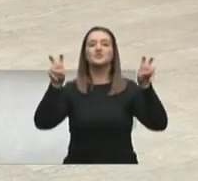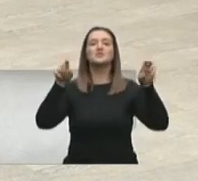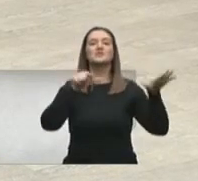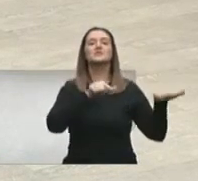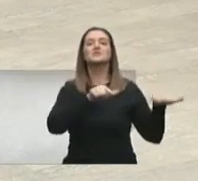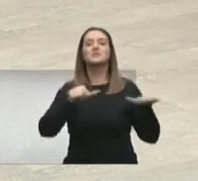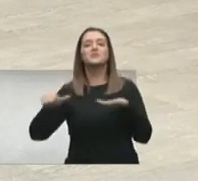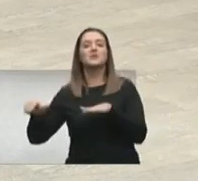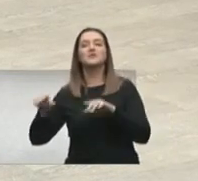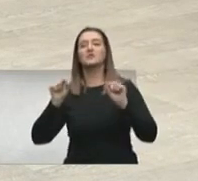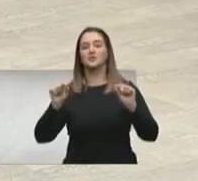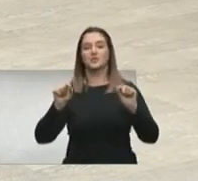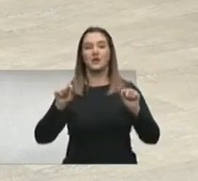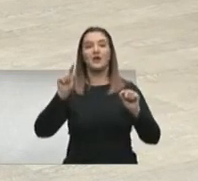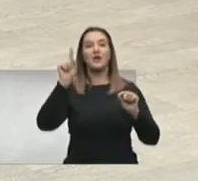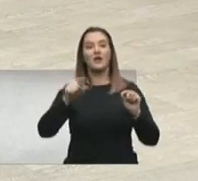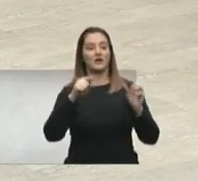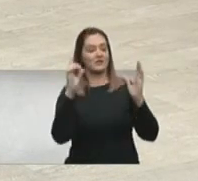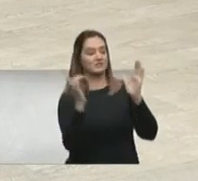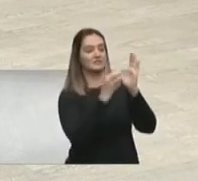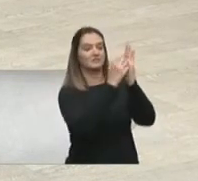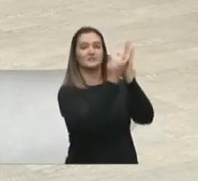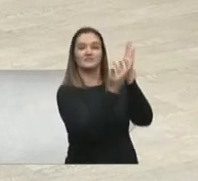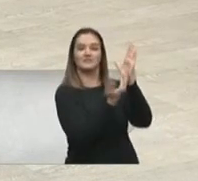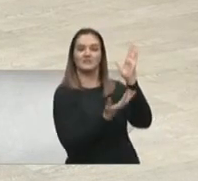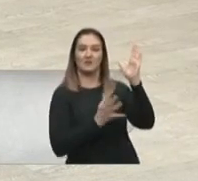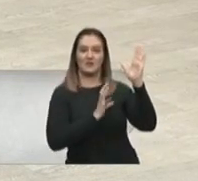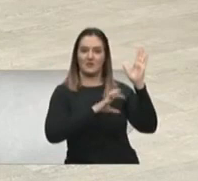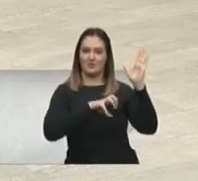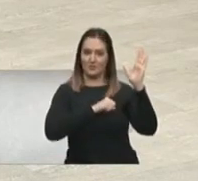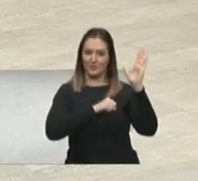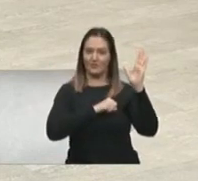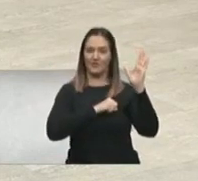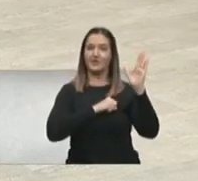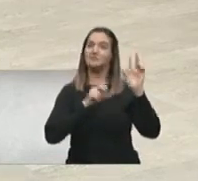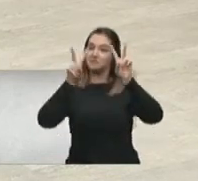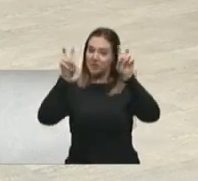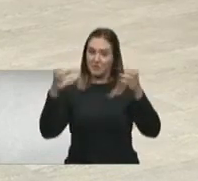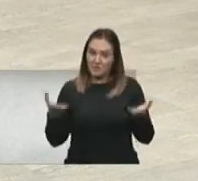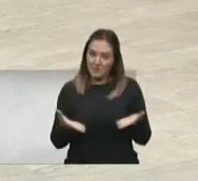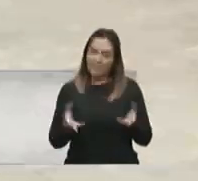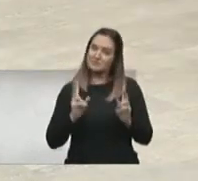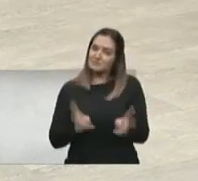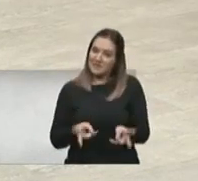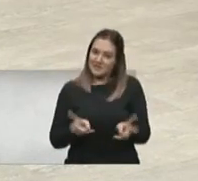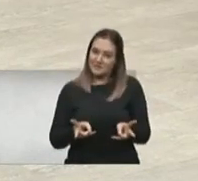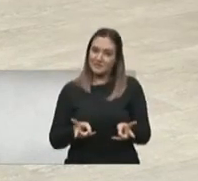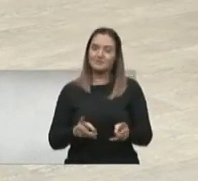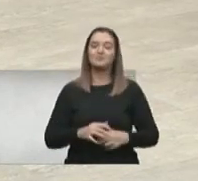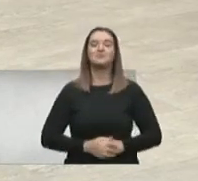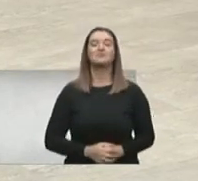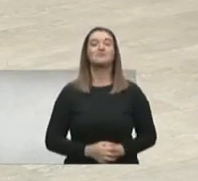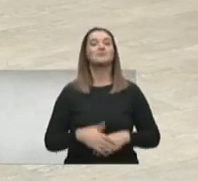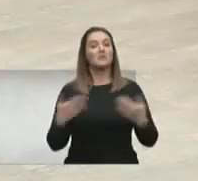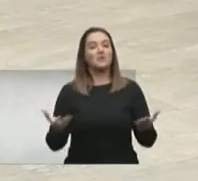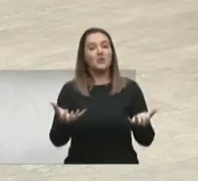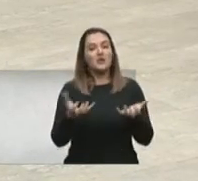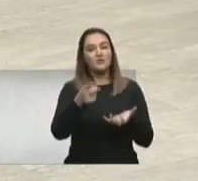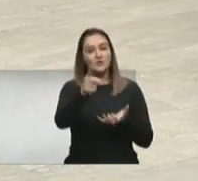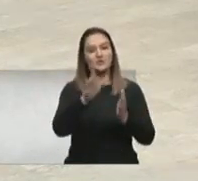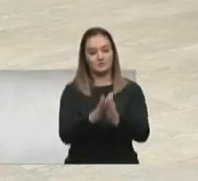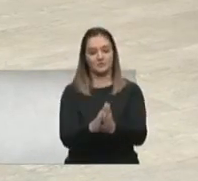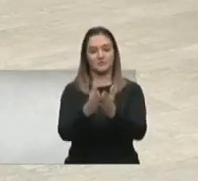semana inteira é Amor Escrito com Sangue. E o tema da mensagem de hoje é o mesmo nome, Amor Escrito com Sangue. Então eu quero que